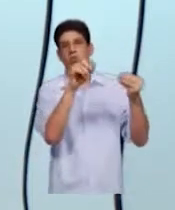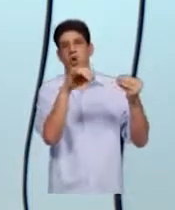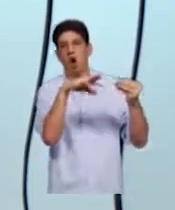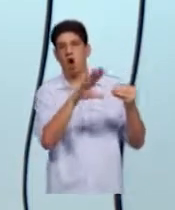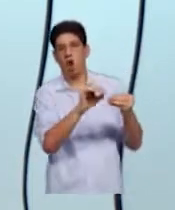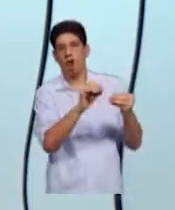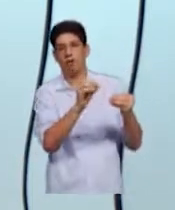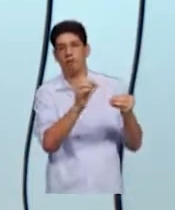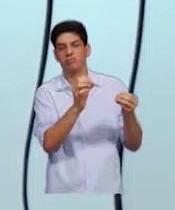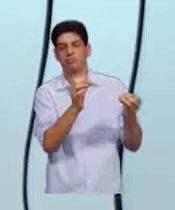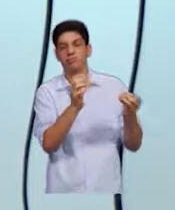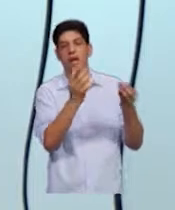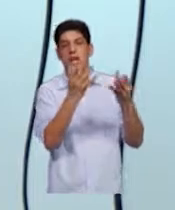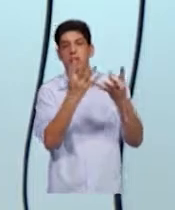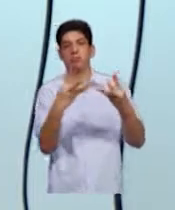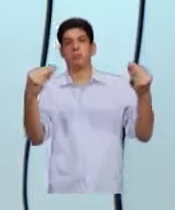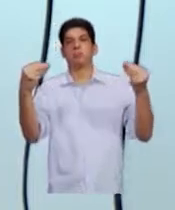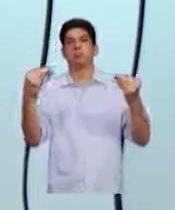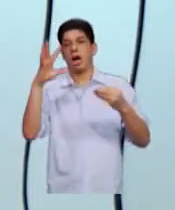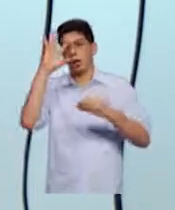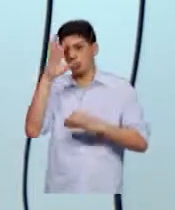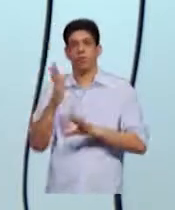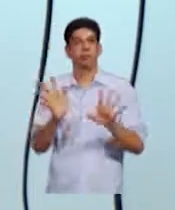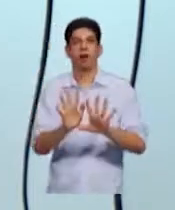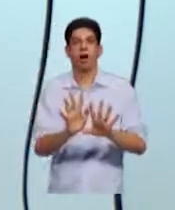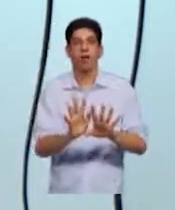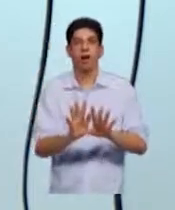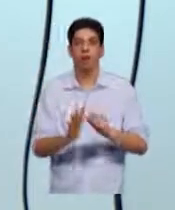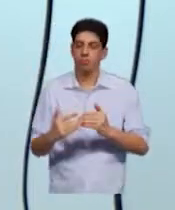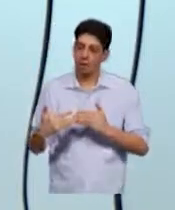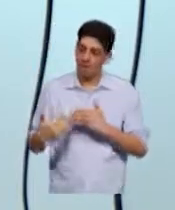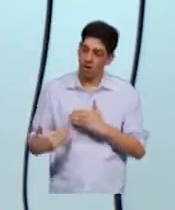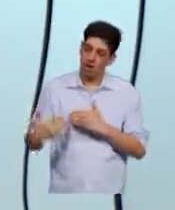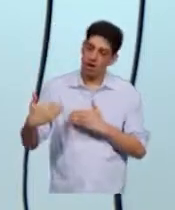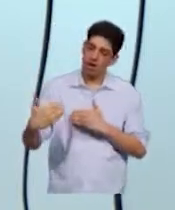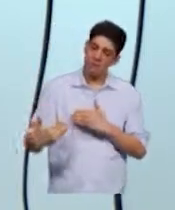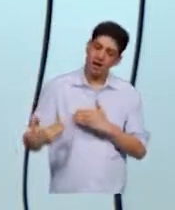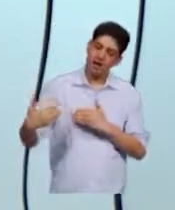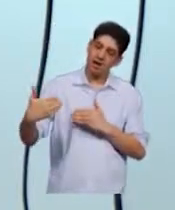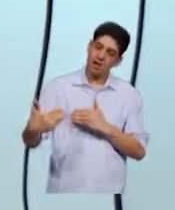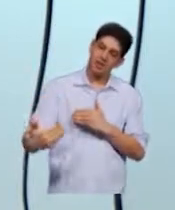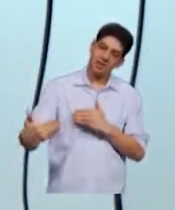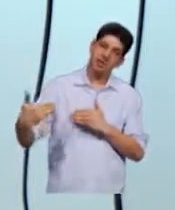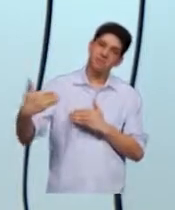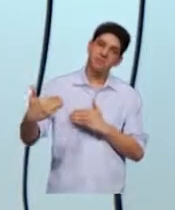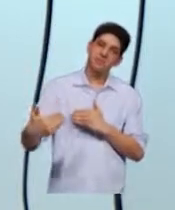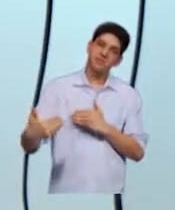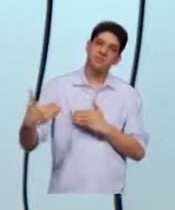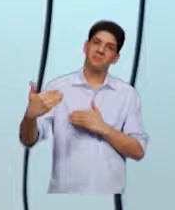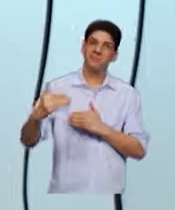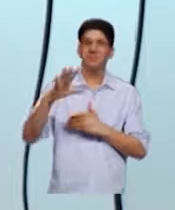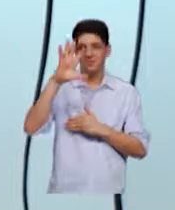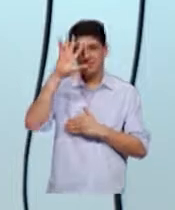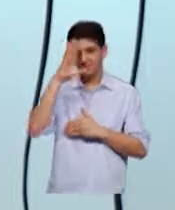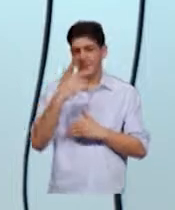outro. Mas isso é com o tempo, com o passar dos anos, que resolve esse problema na camada de